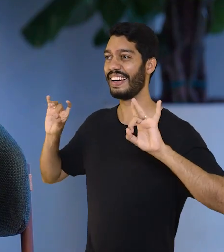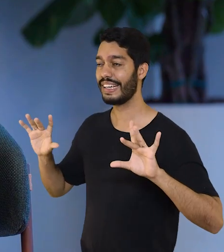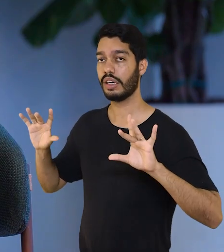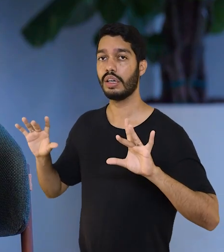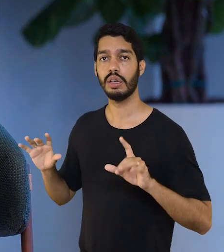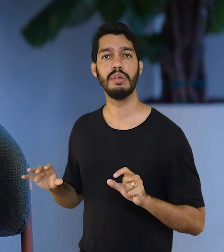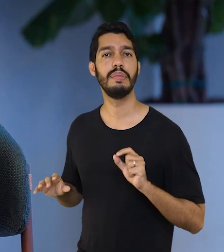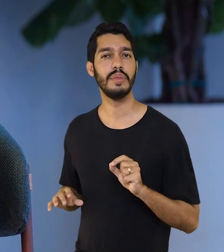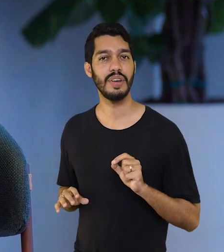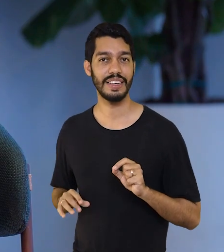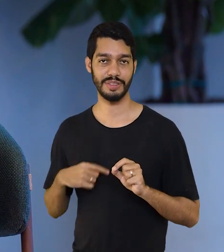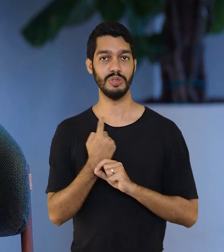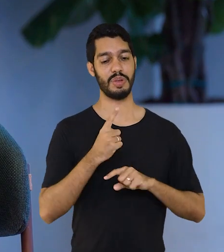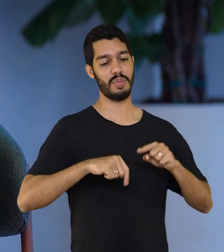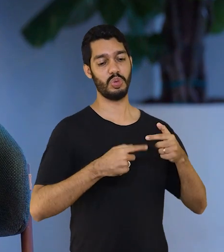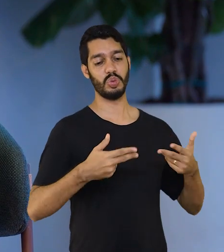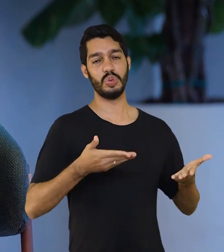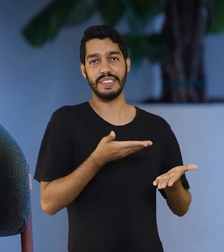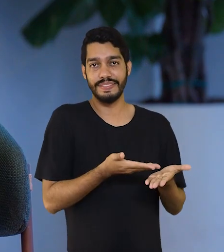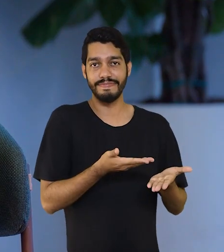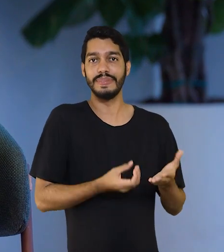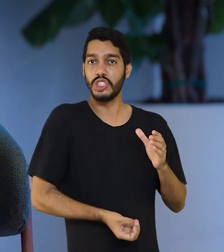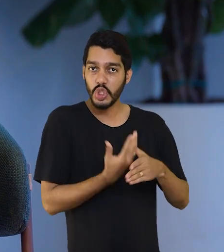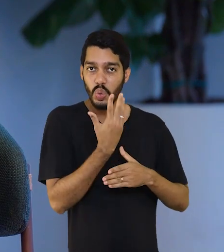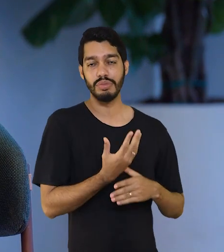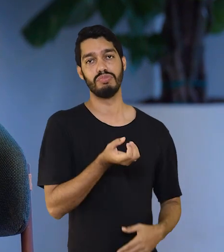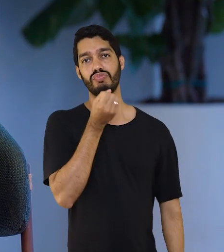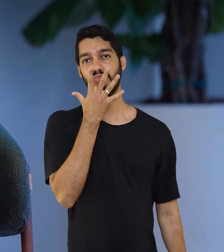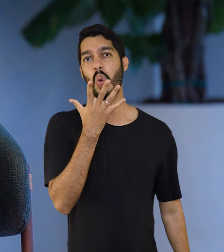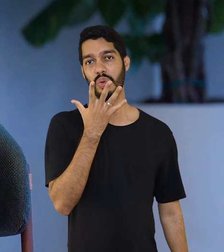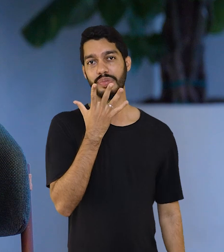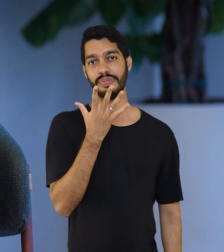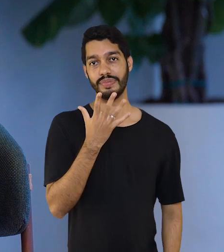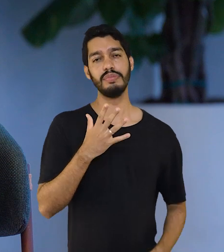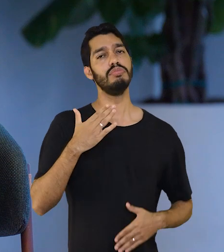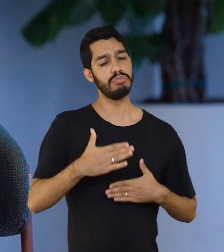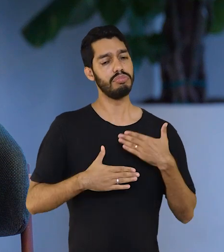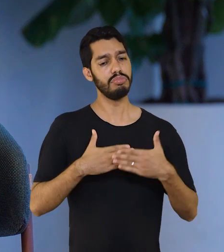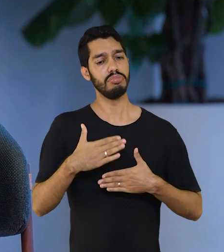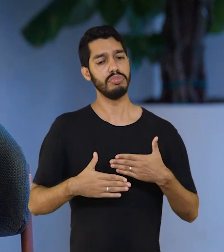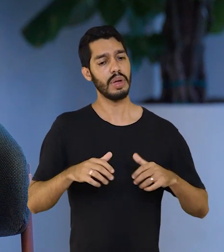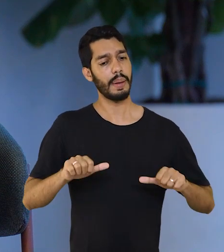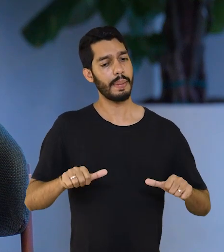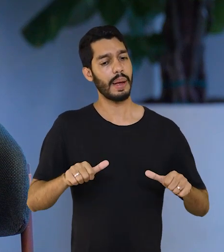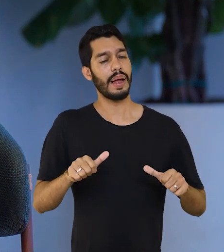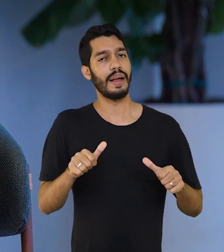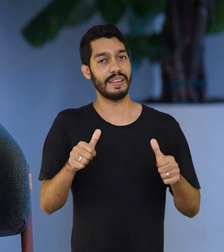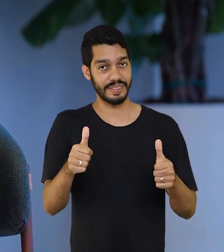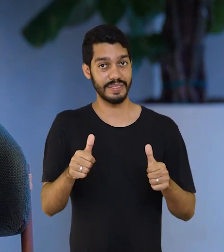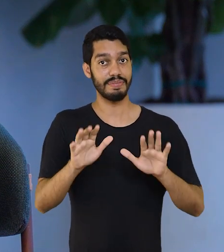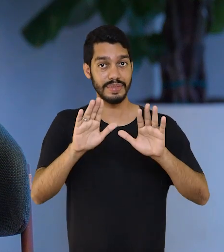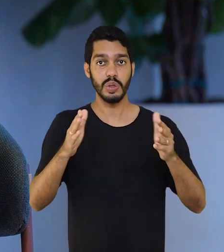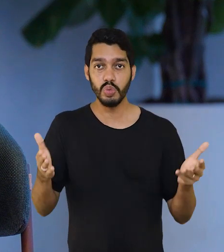mesmo, é que o que a gente criou é bom. Assim, vai ficar cada vez melhor, mas